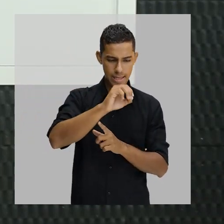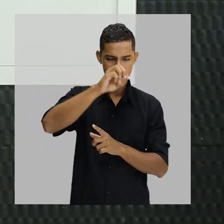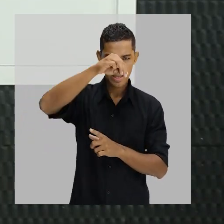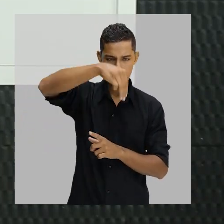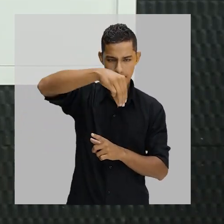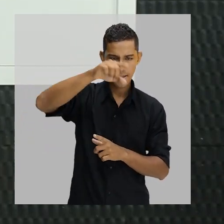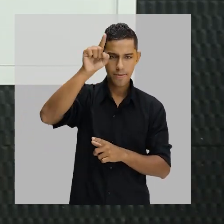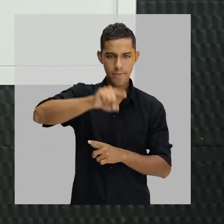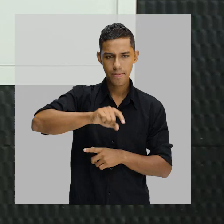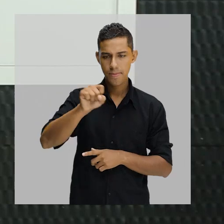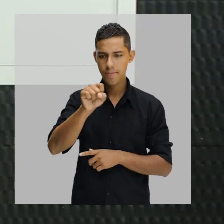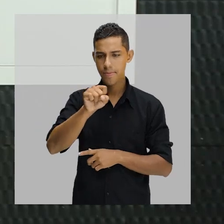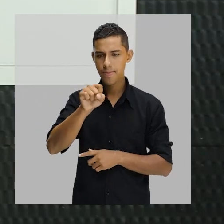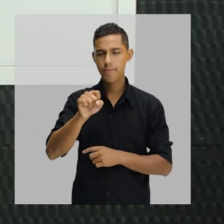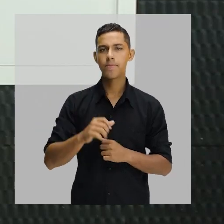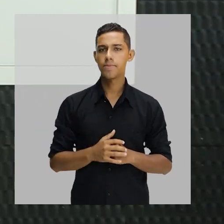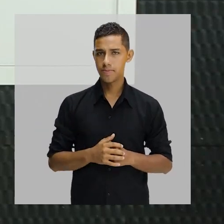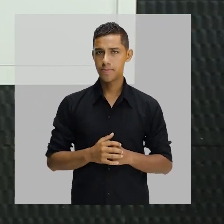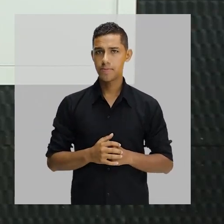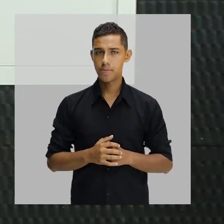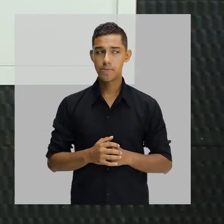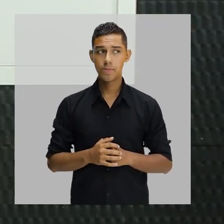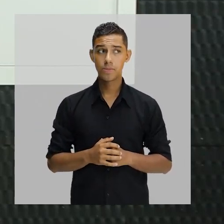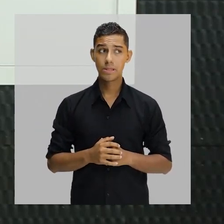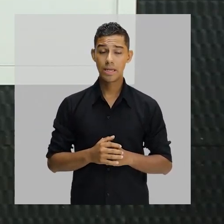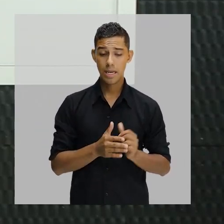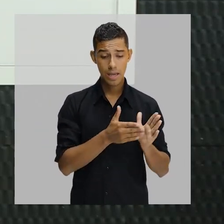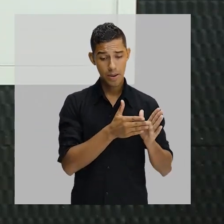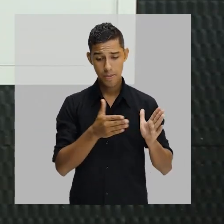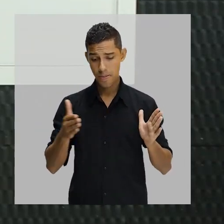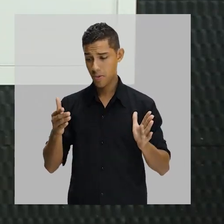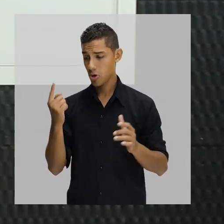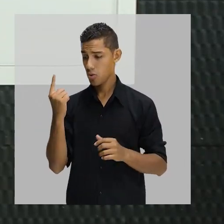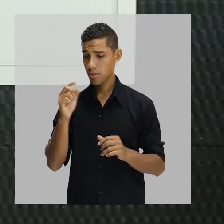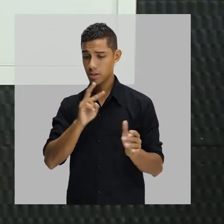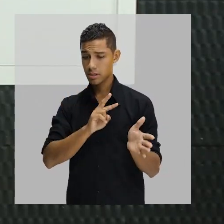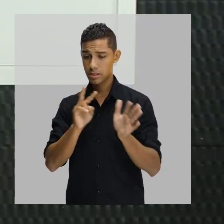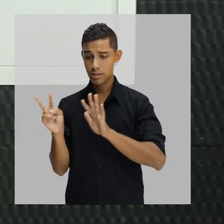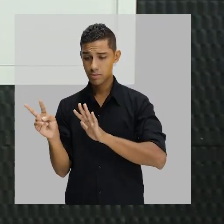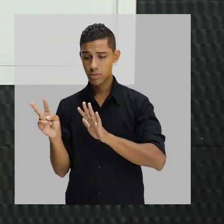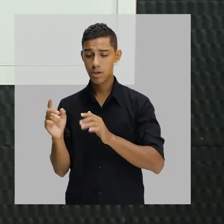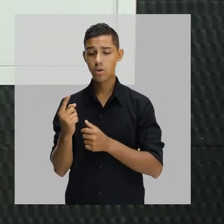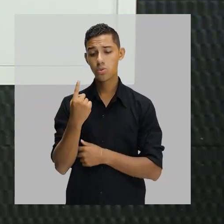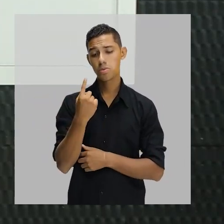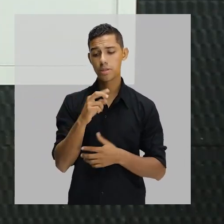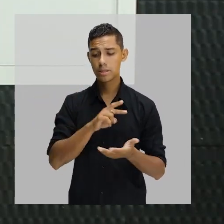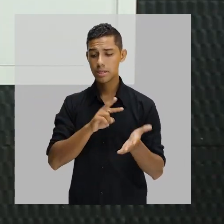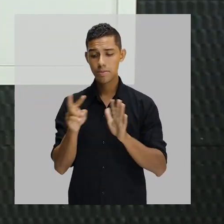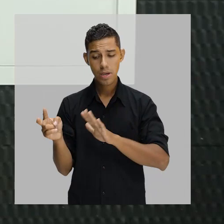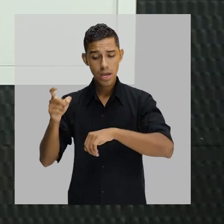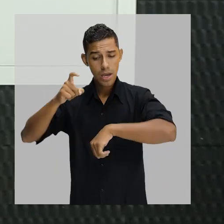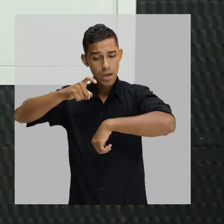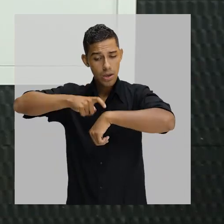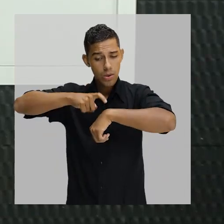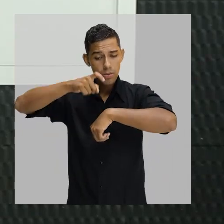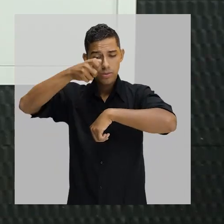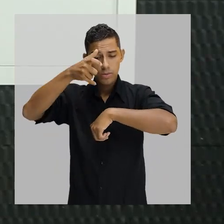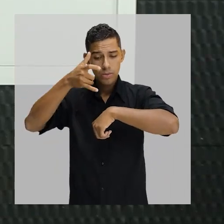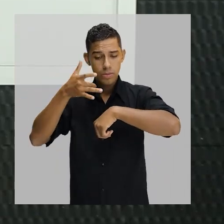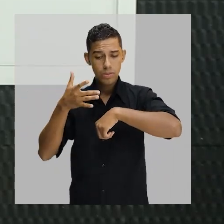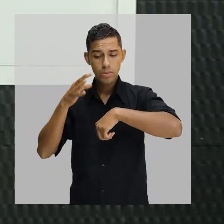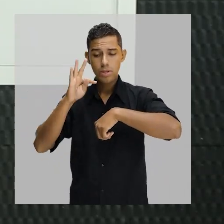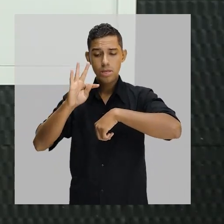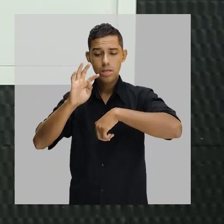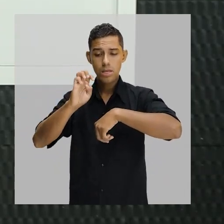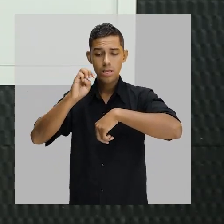metros por segundo, certo? Isso num período de uma semana. Então, esse período de uma semana é o tempo que ele está falando. Então, o